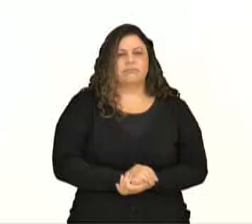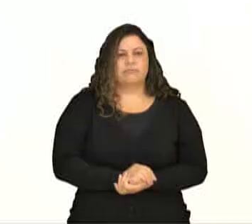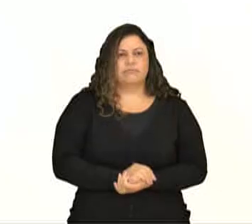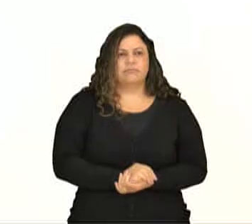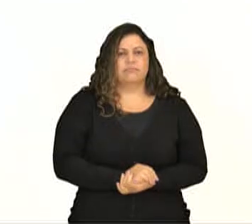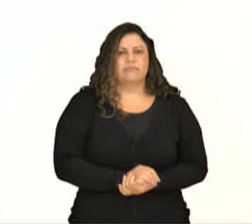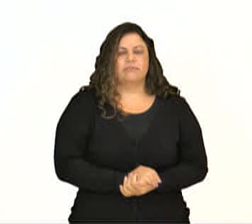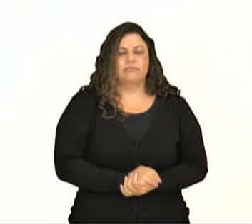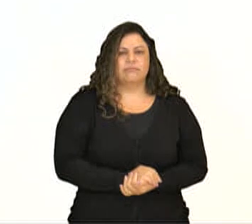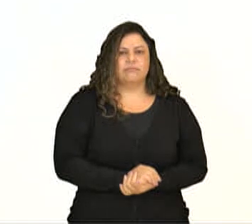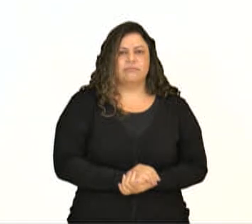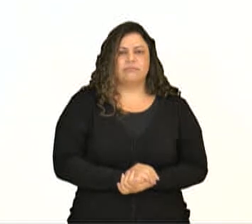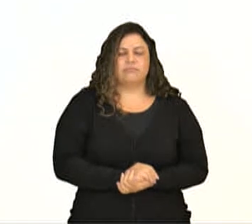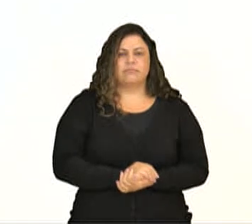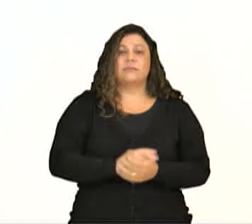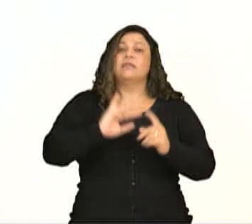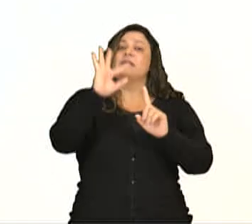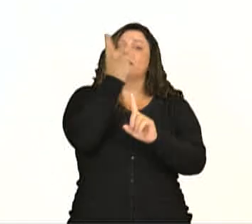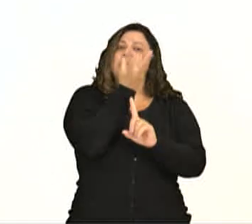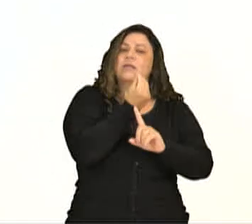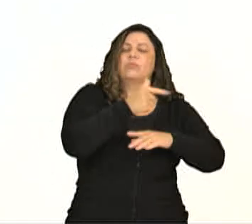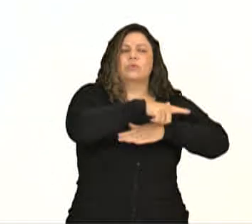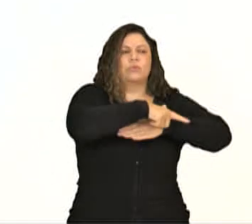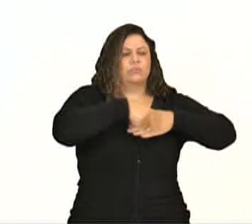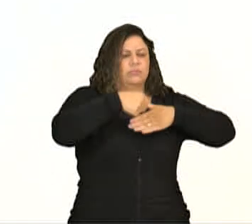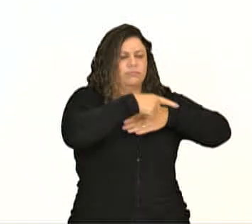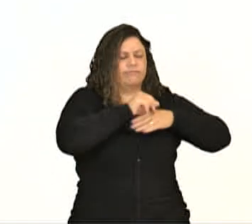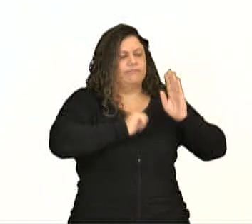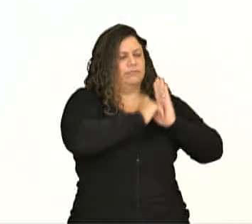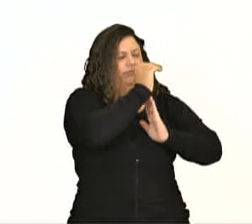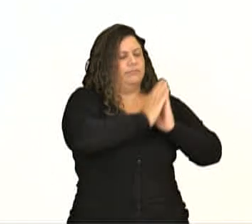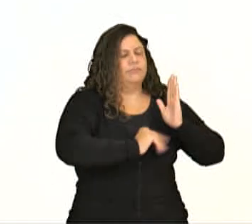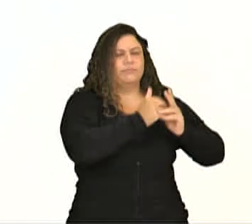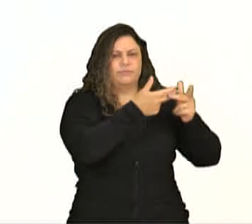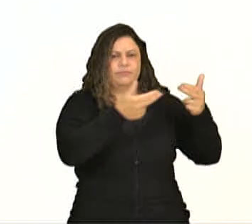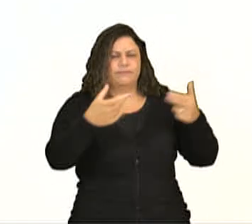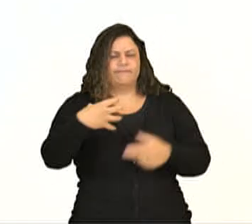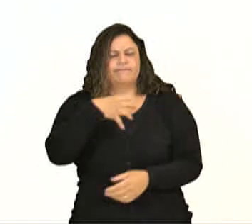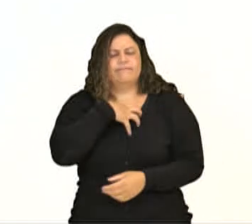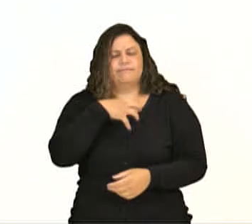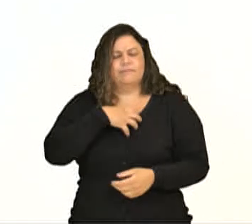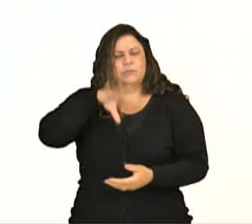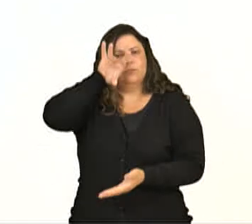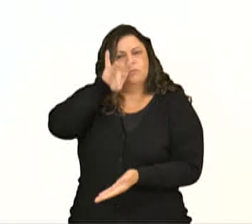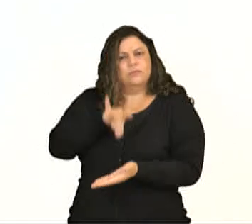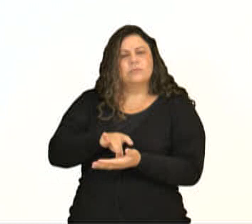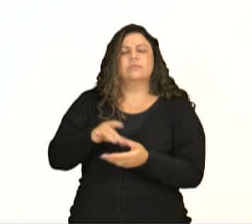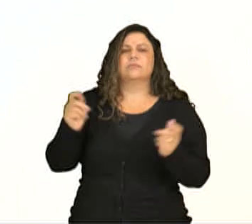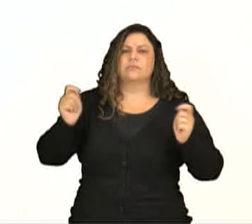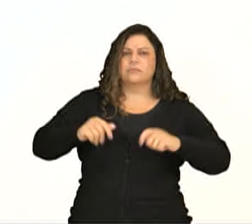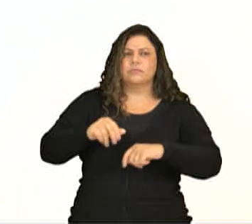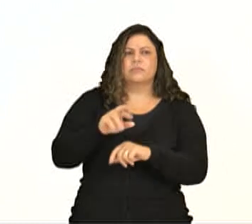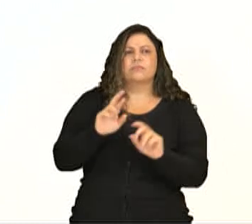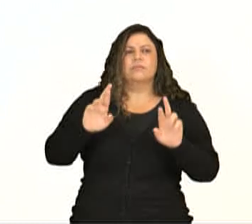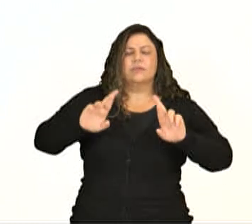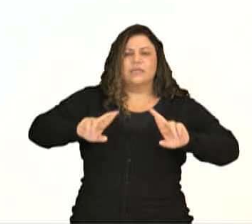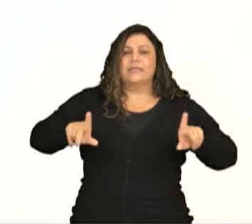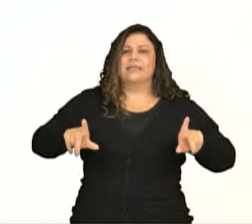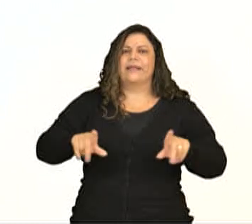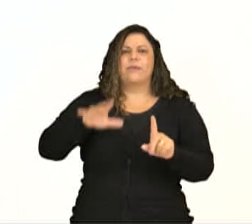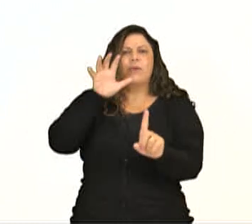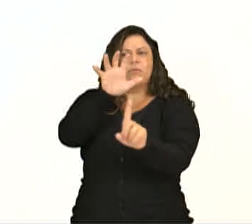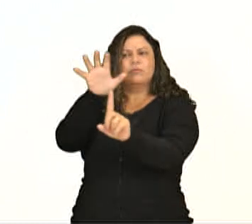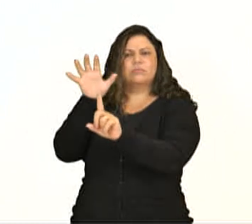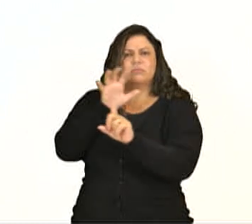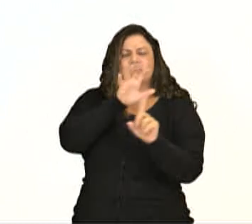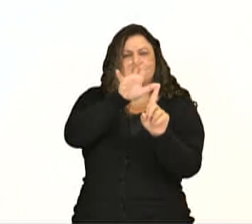Ó, nas obras, os autores buscavam transmitir o realismo, como a gente já falou lá atrás, né? Houve uma forte influência